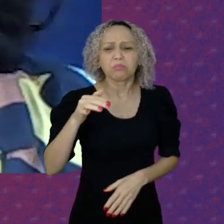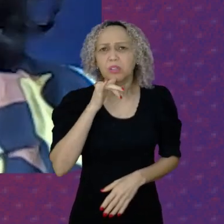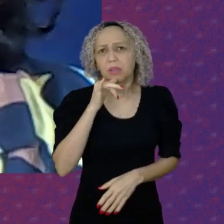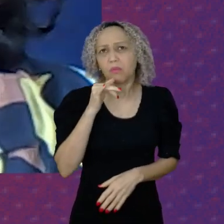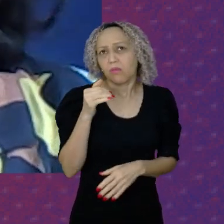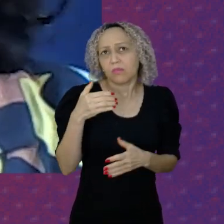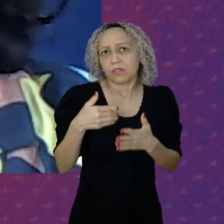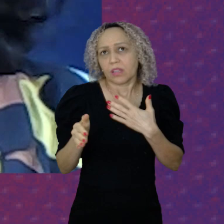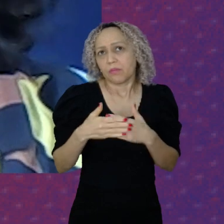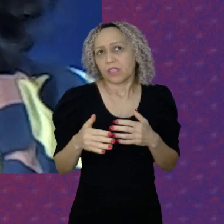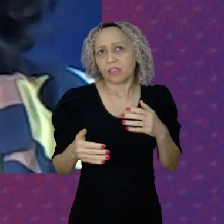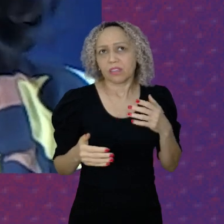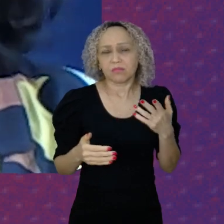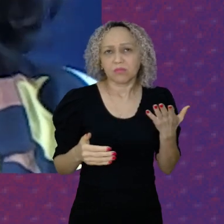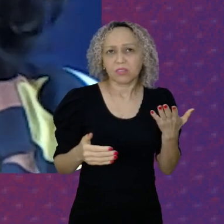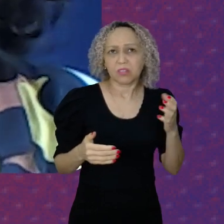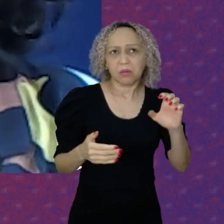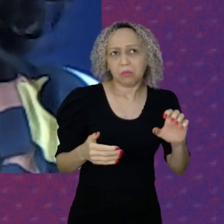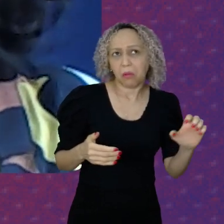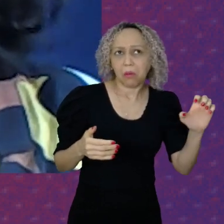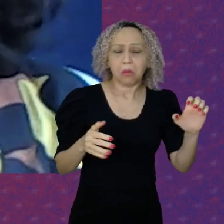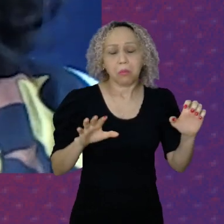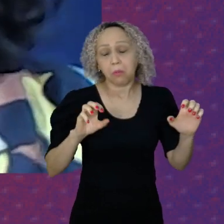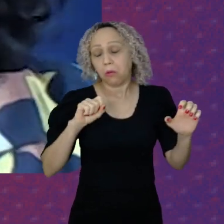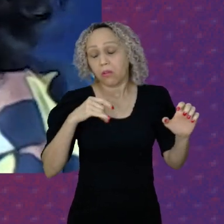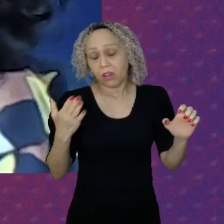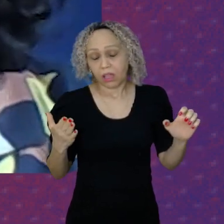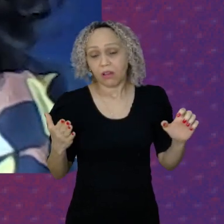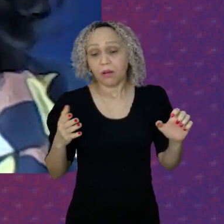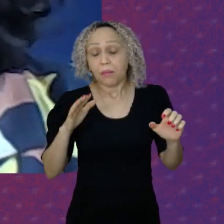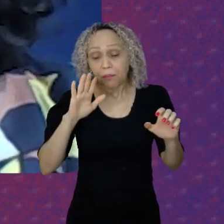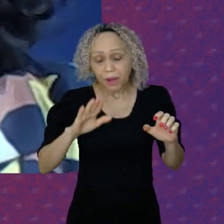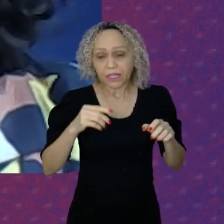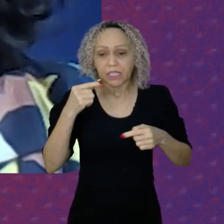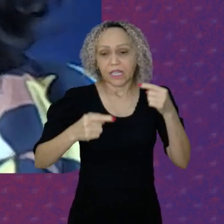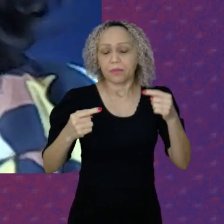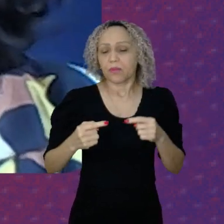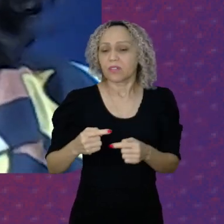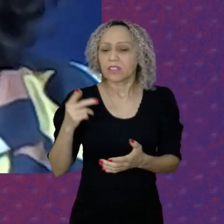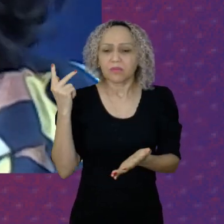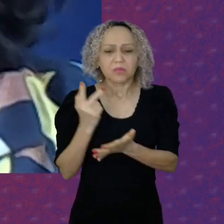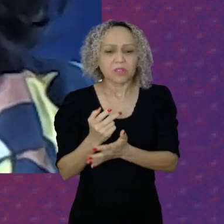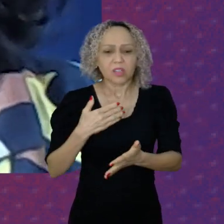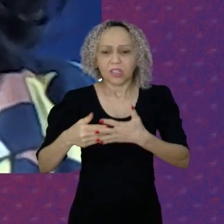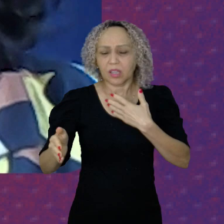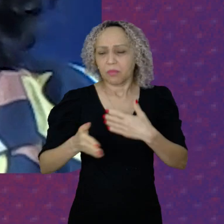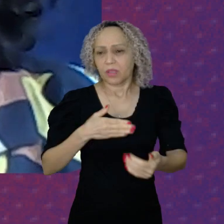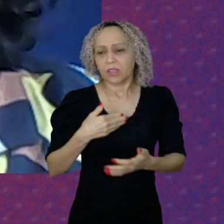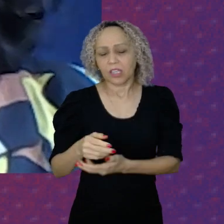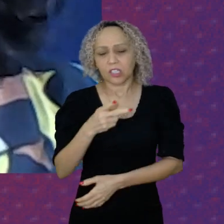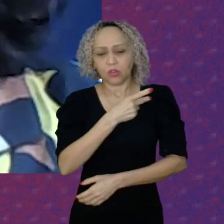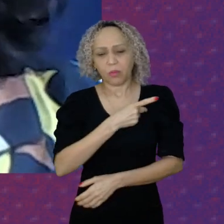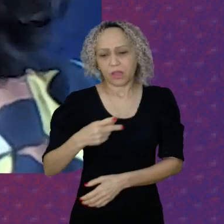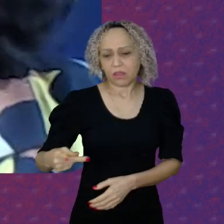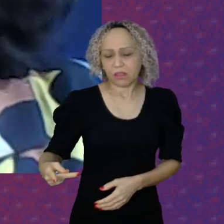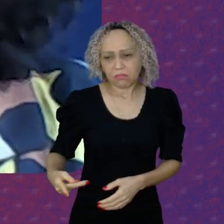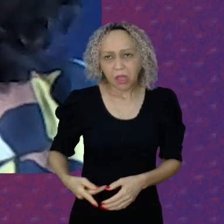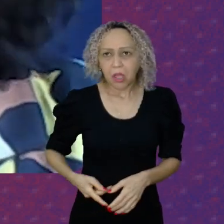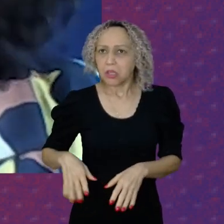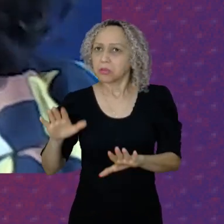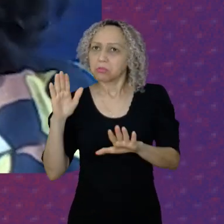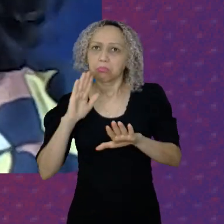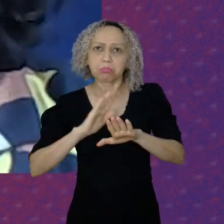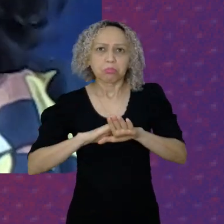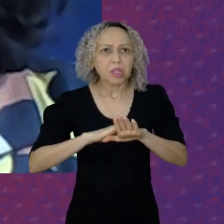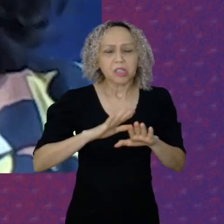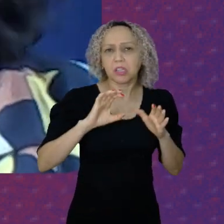ser do PT, de ser mais progressista ou não. Mas quando a gente constrói legislações, constrói planos,